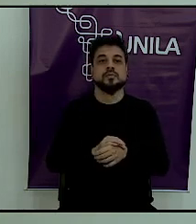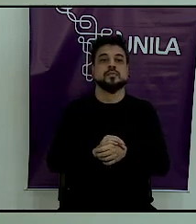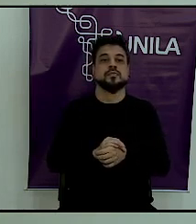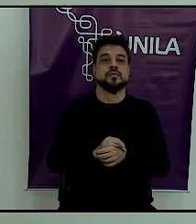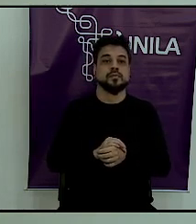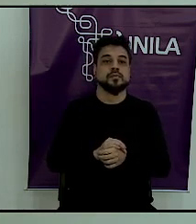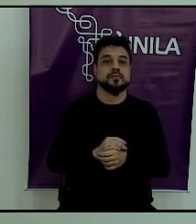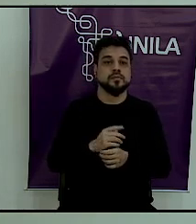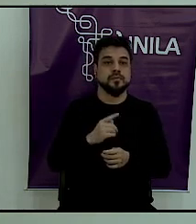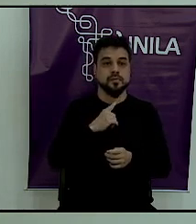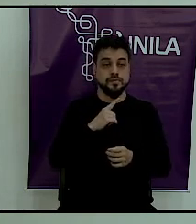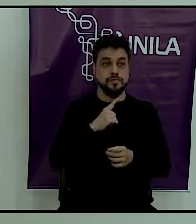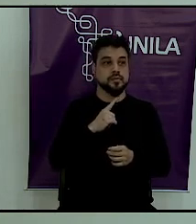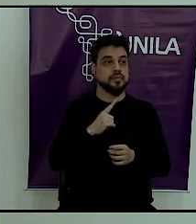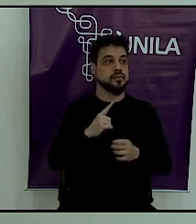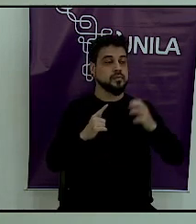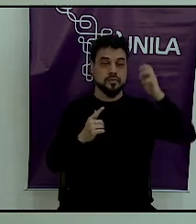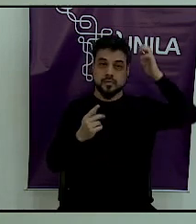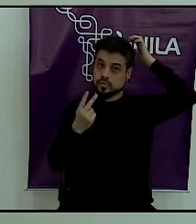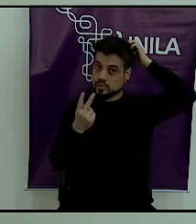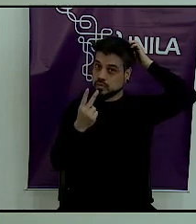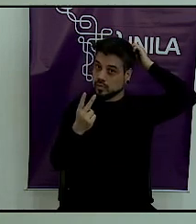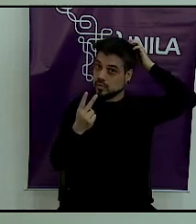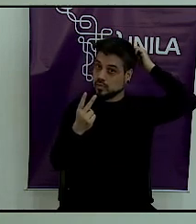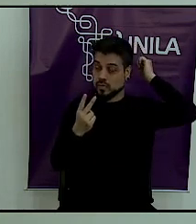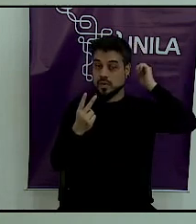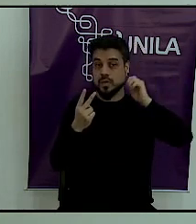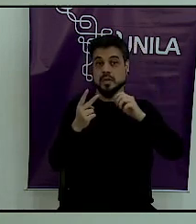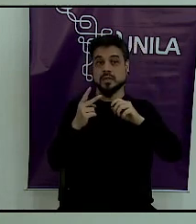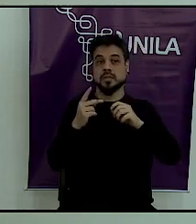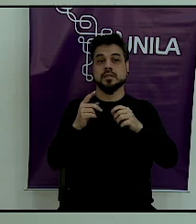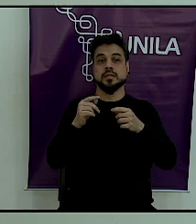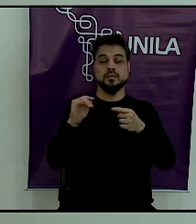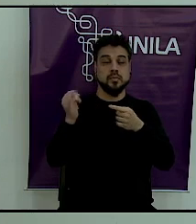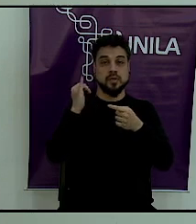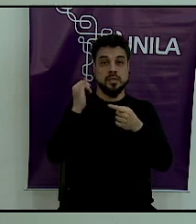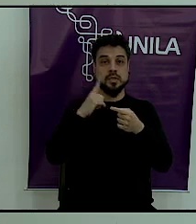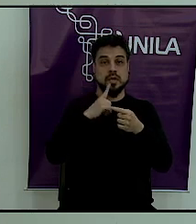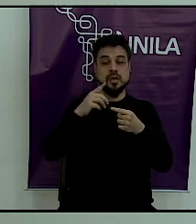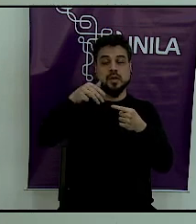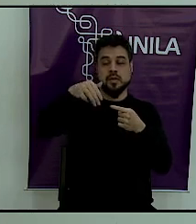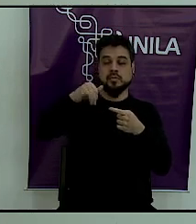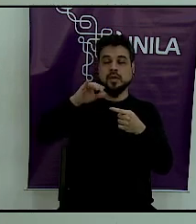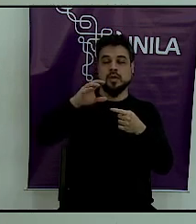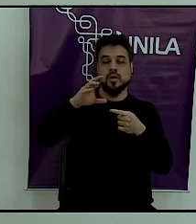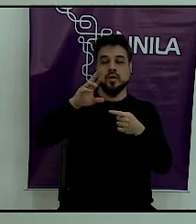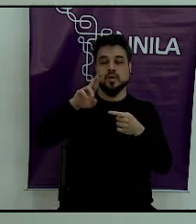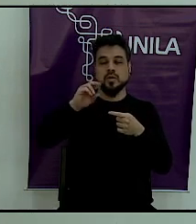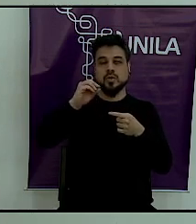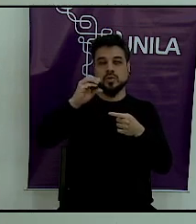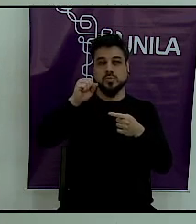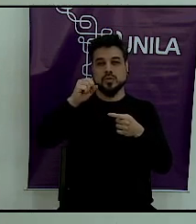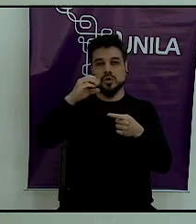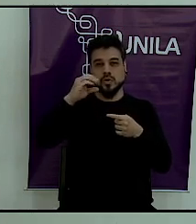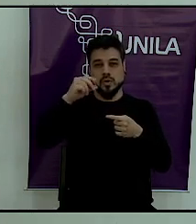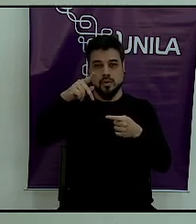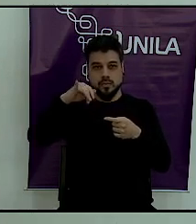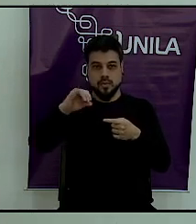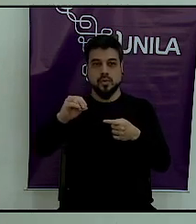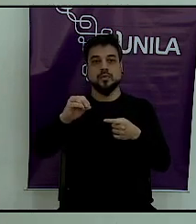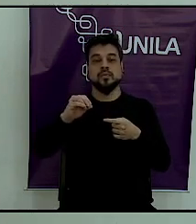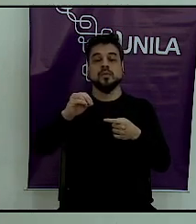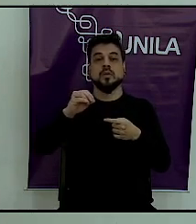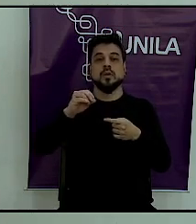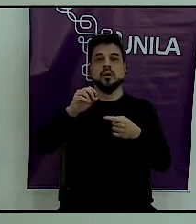aqui dois aparelhos que são importantes, que seriam um microscópio de luz polarizada, que no futuro eu espero a gente conquistar